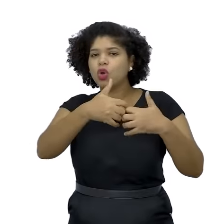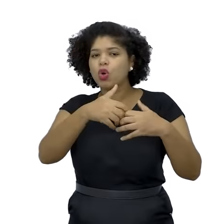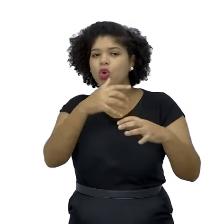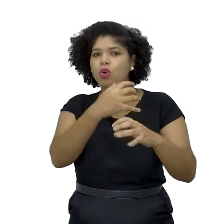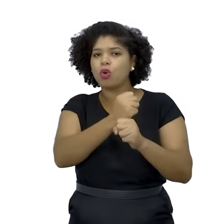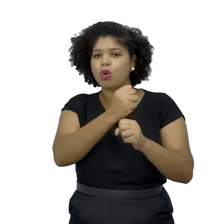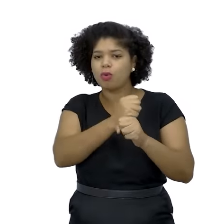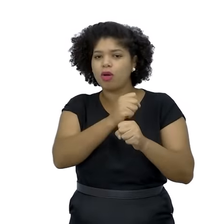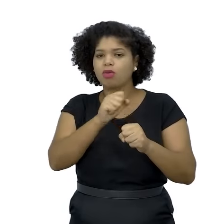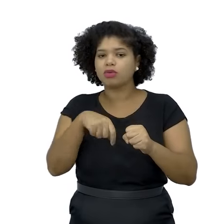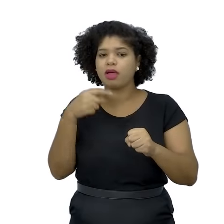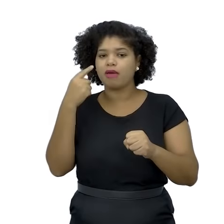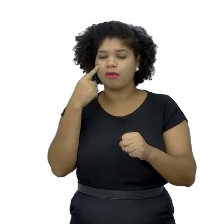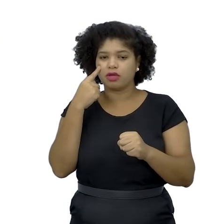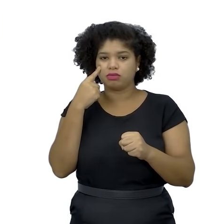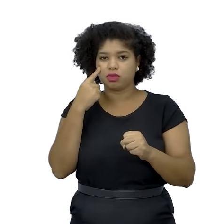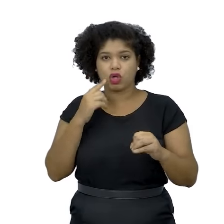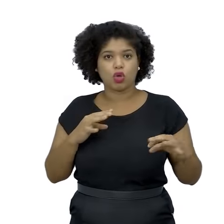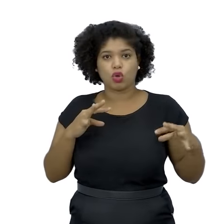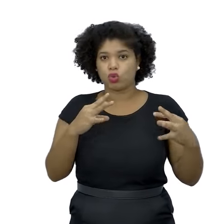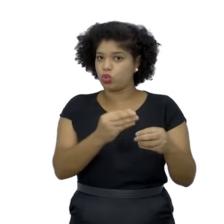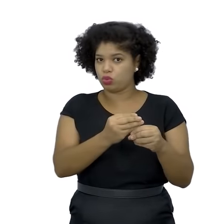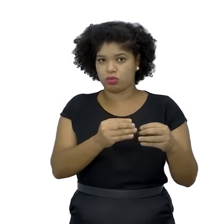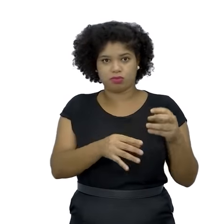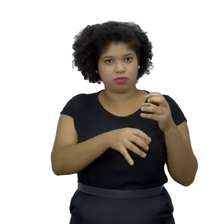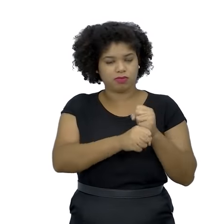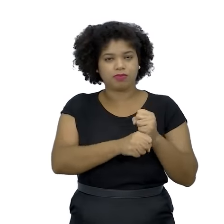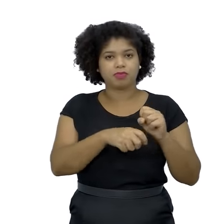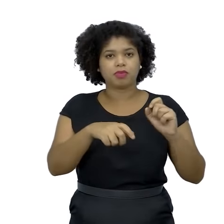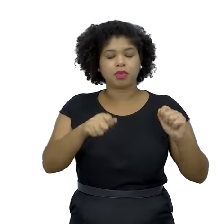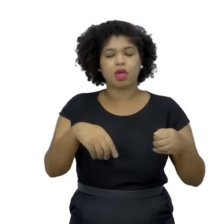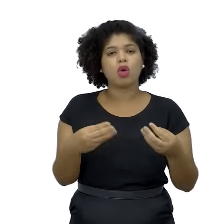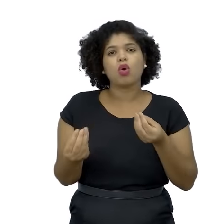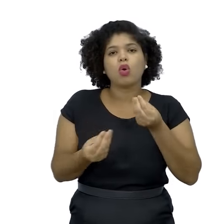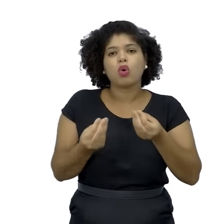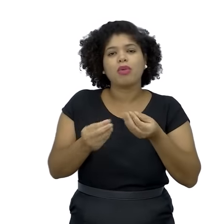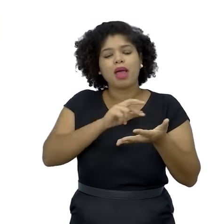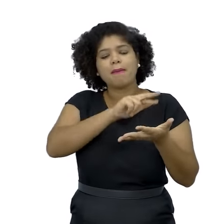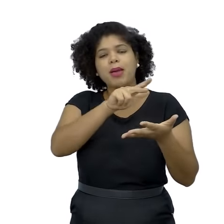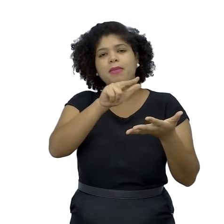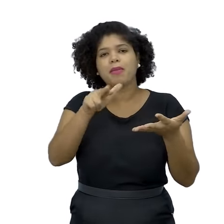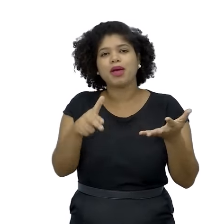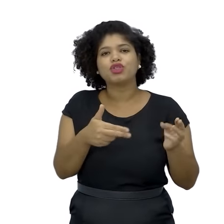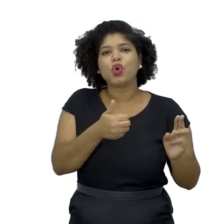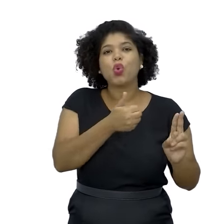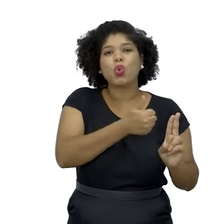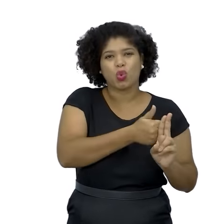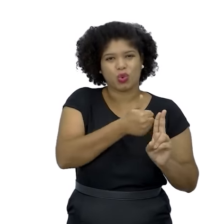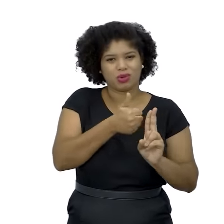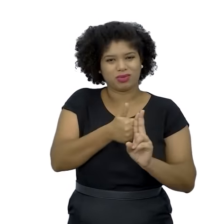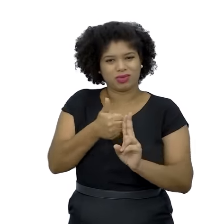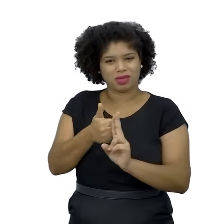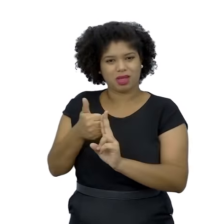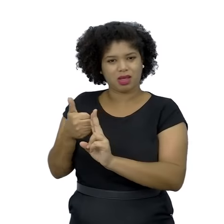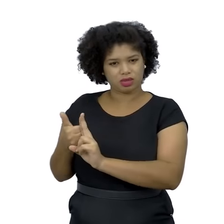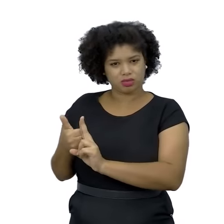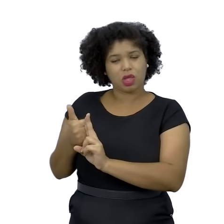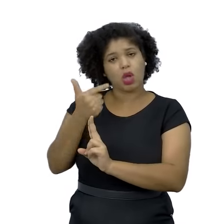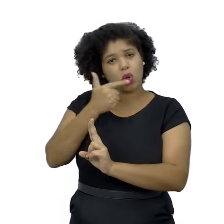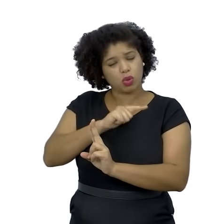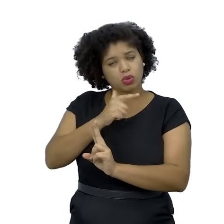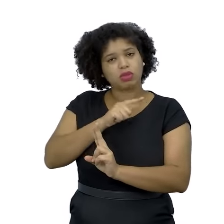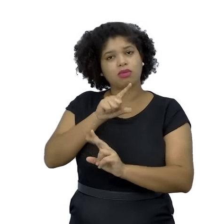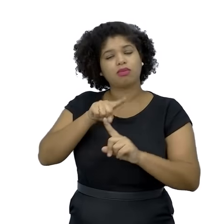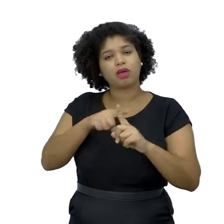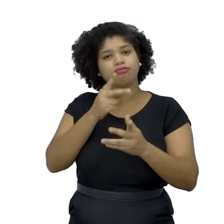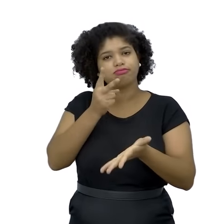mostrando que a noção de totalidade, ela pode ser composta por diversas unidades e permanece uma